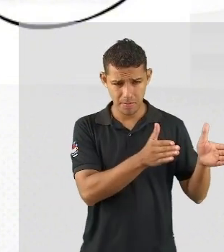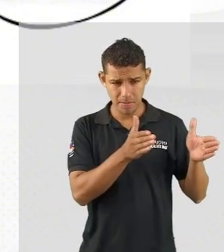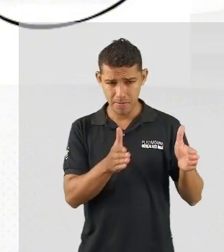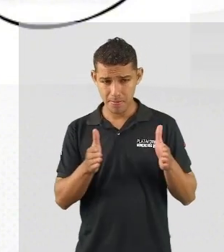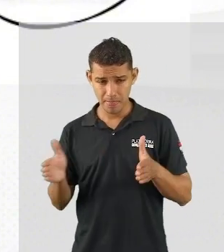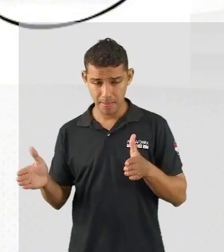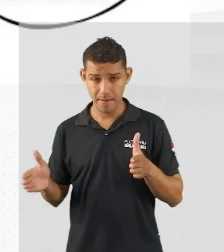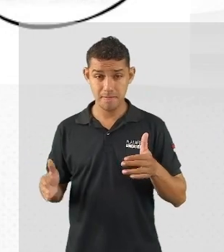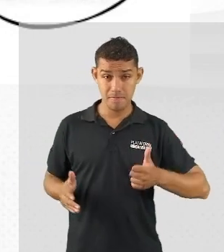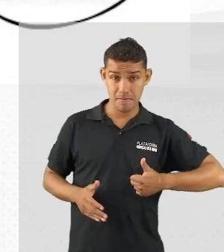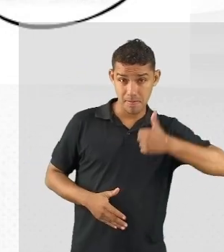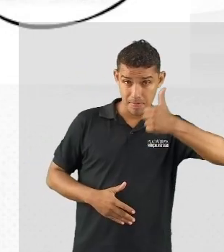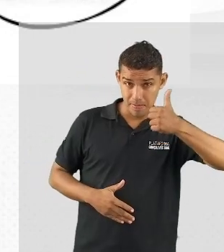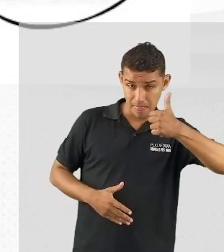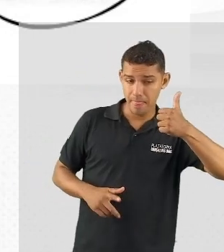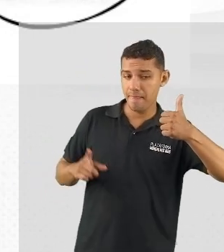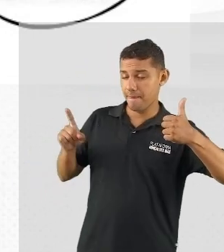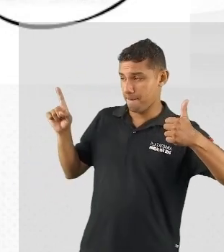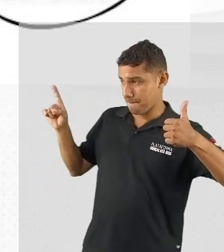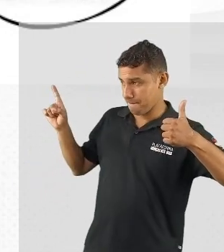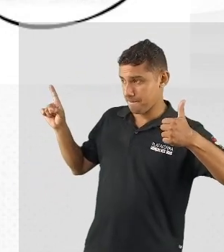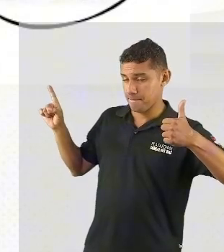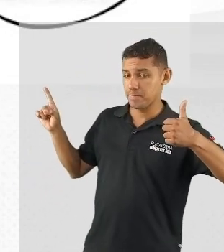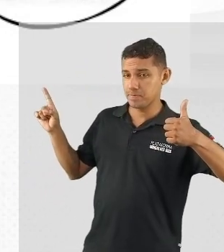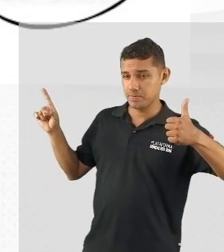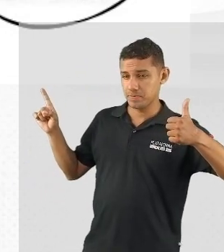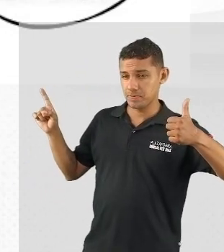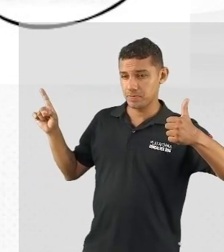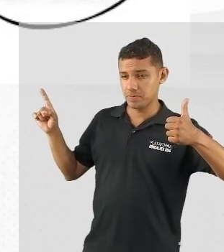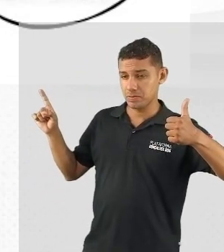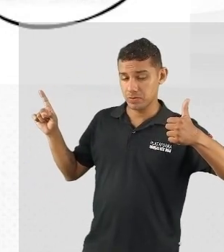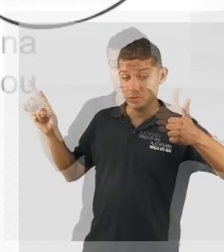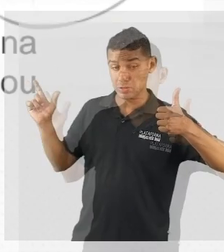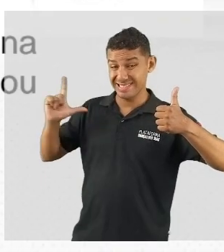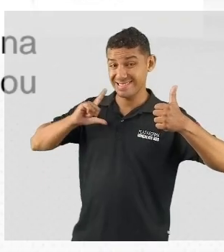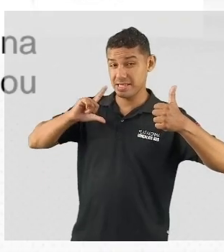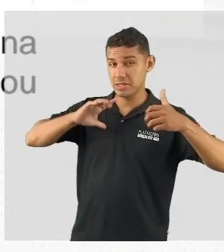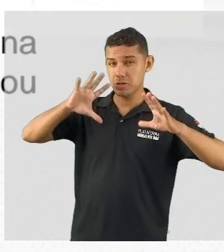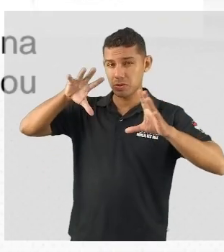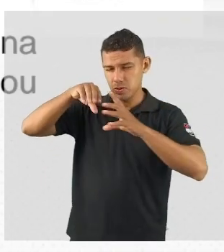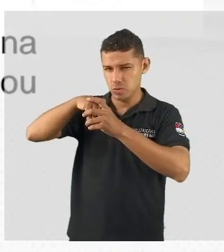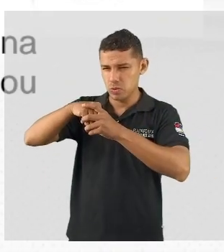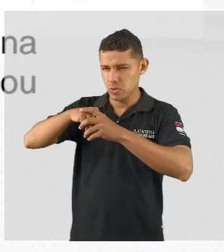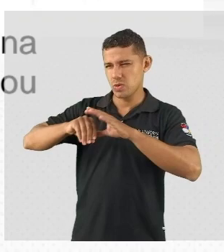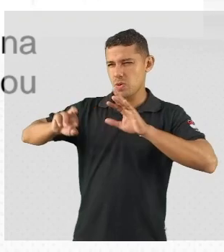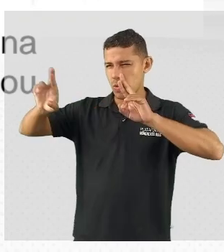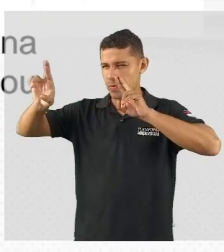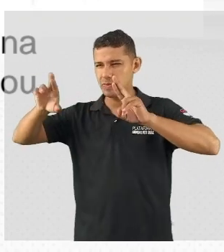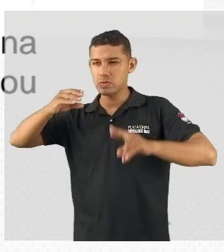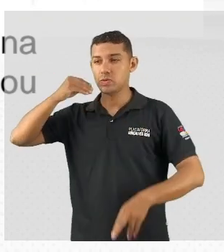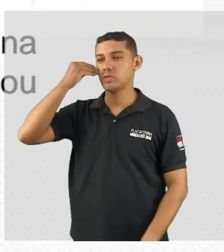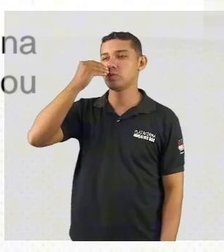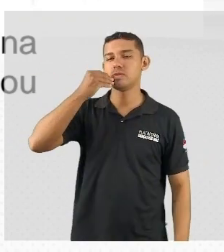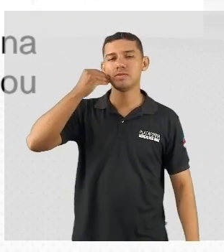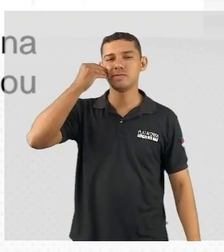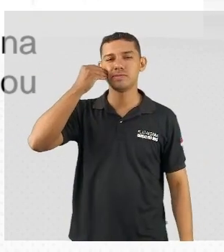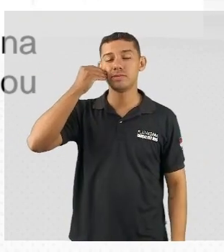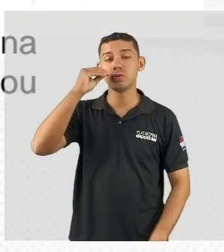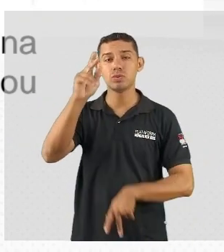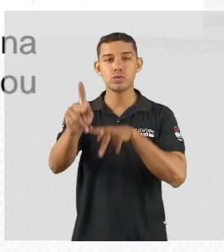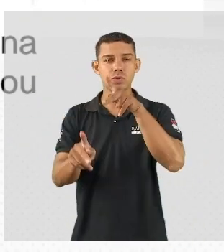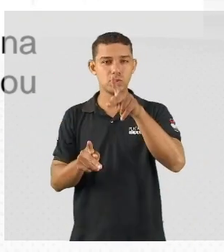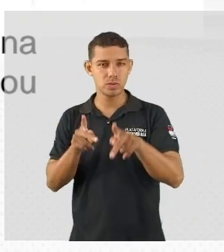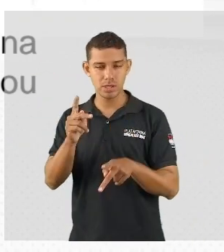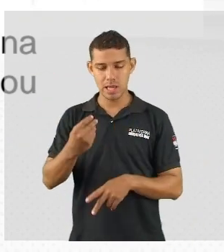com o Paleolítico, e que vai estar dentro de uma perspectiva de experiência dos povos